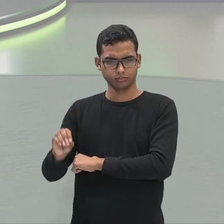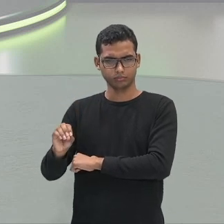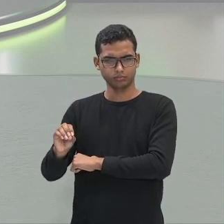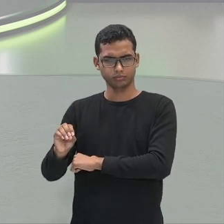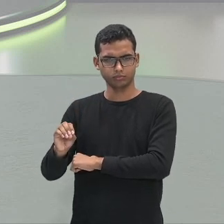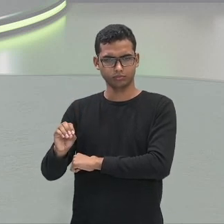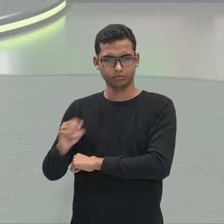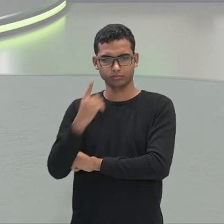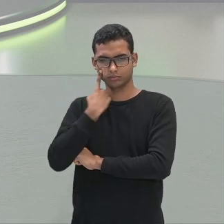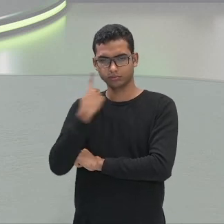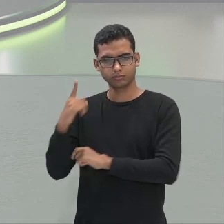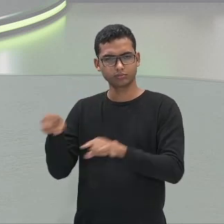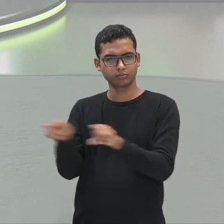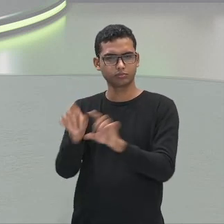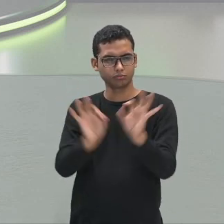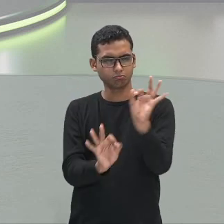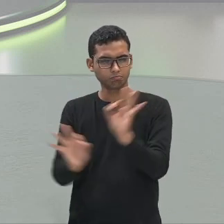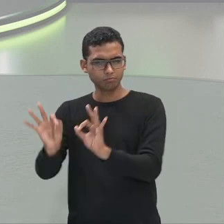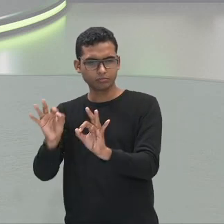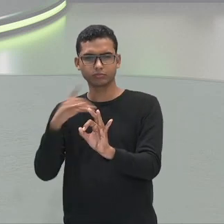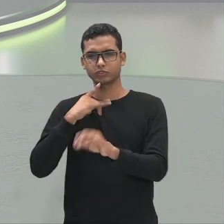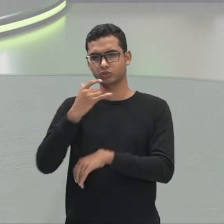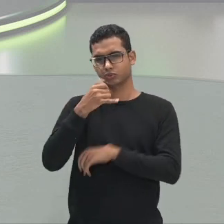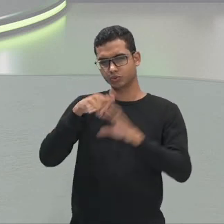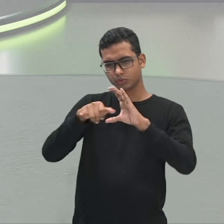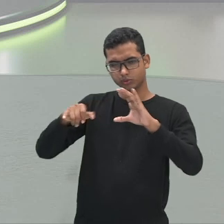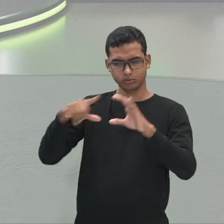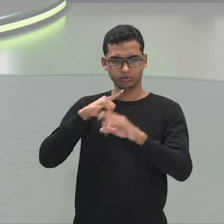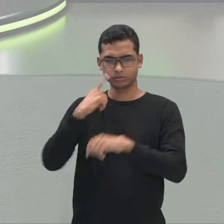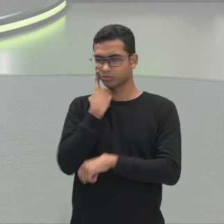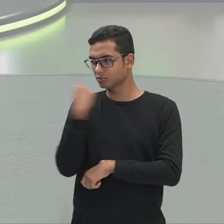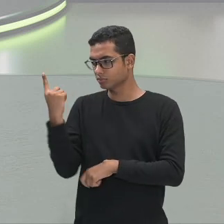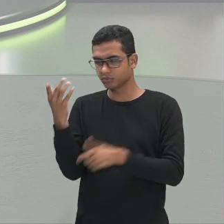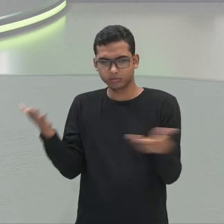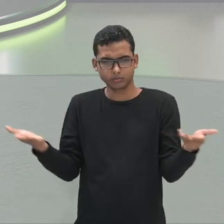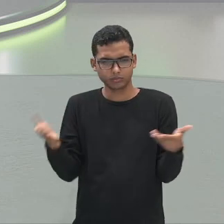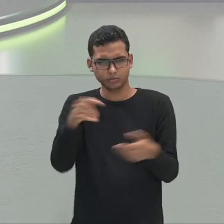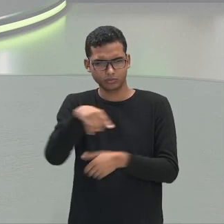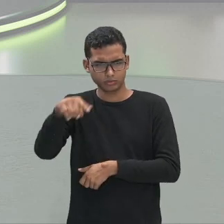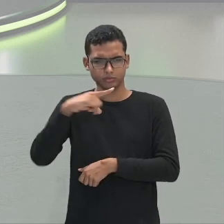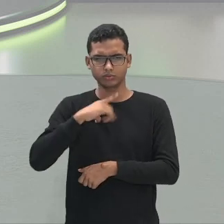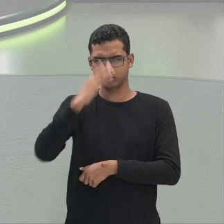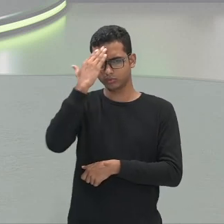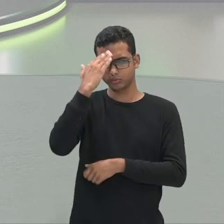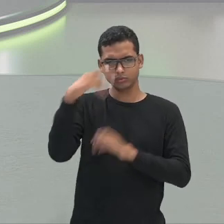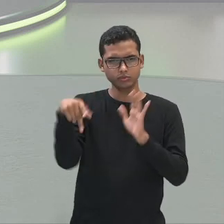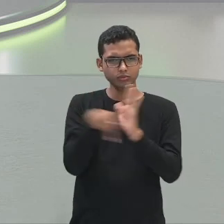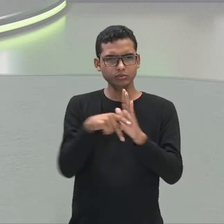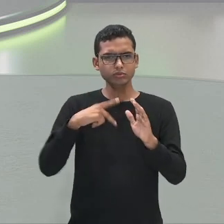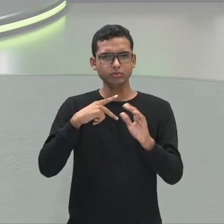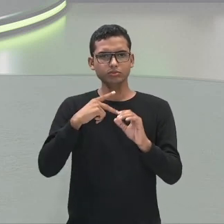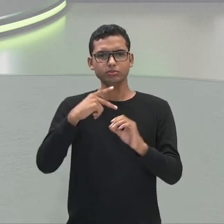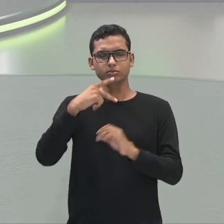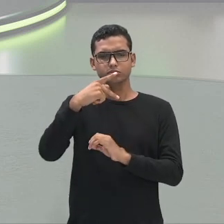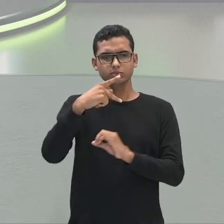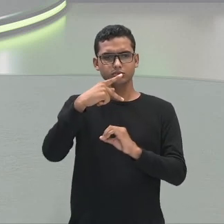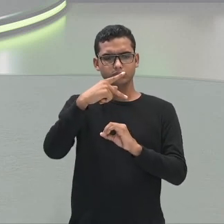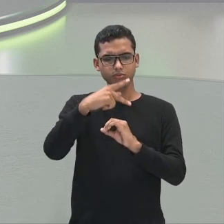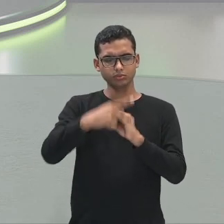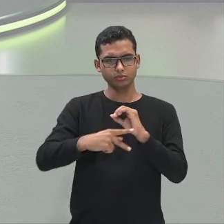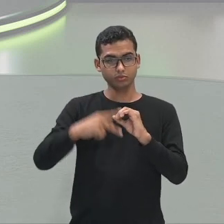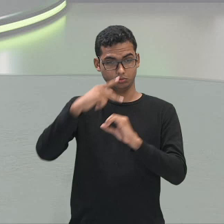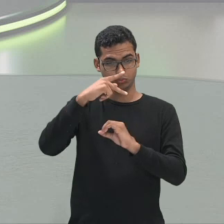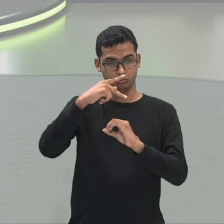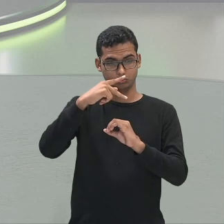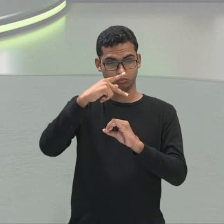o formam. Então, vocês vão, a partir de agora, quando se falar em prótons e elétrons, eu tenho